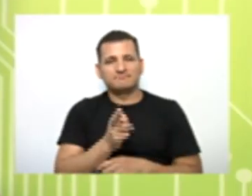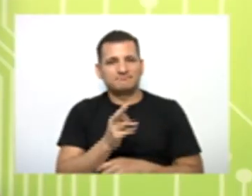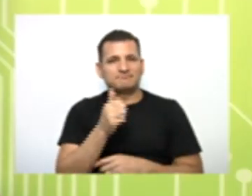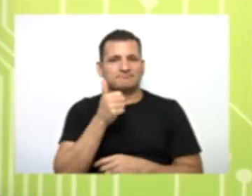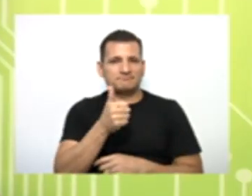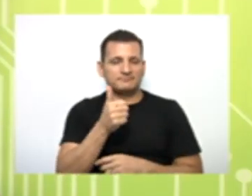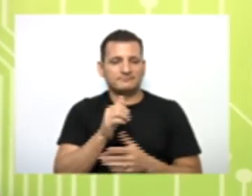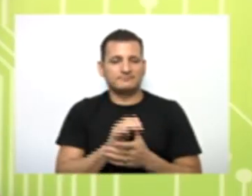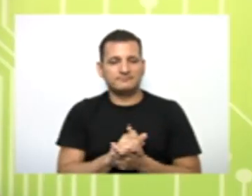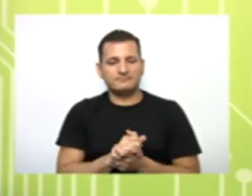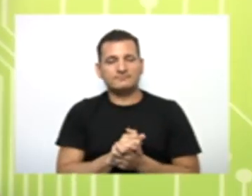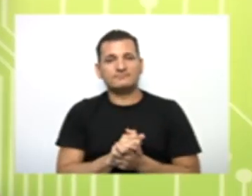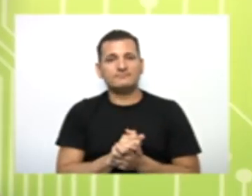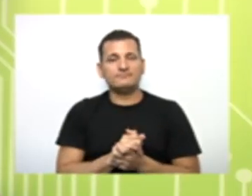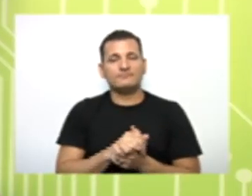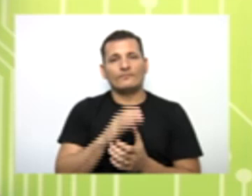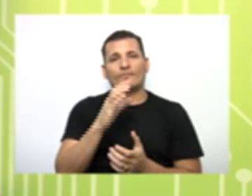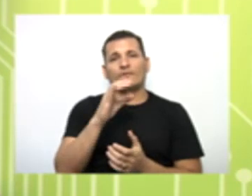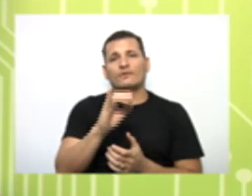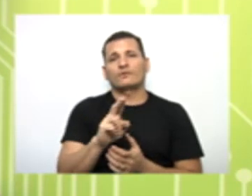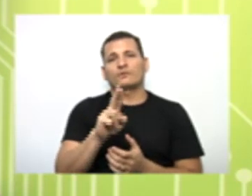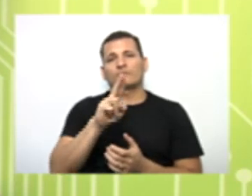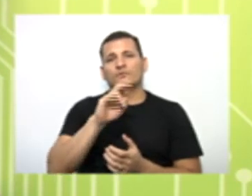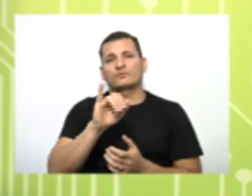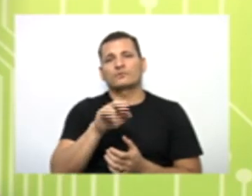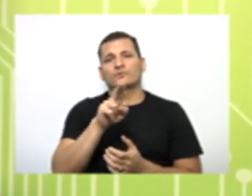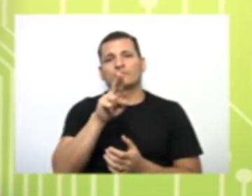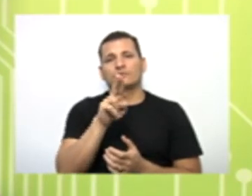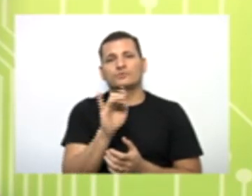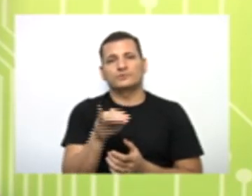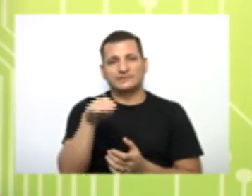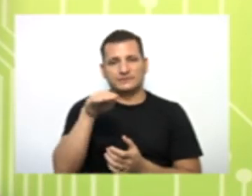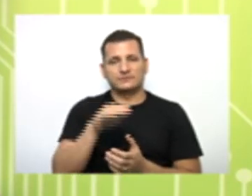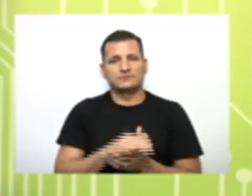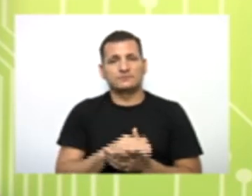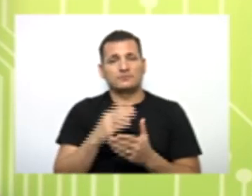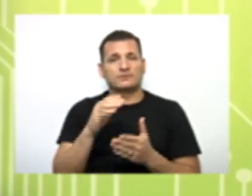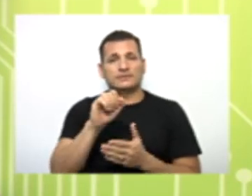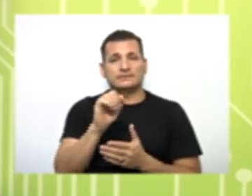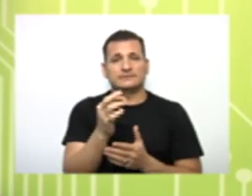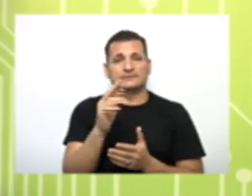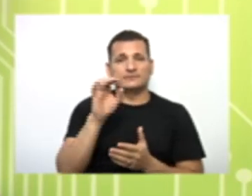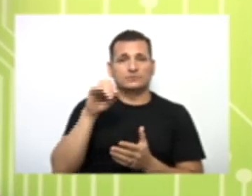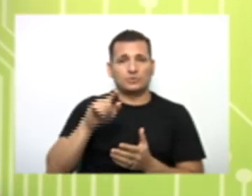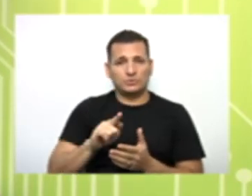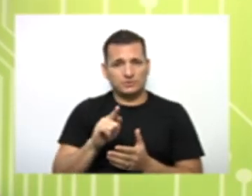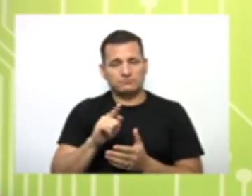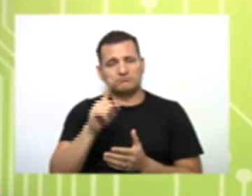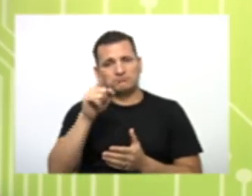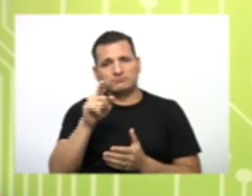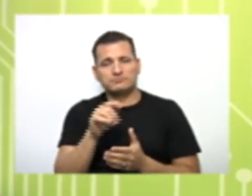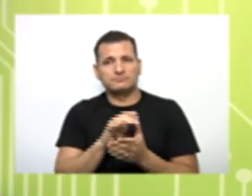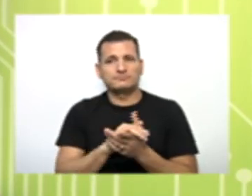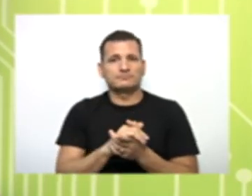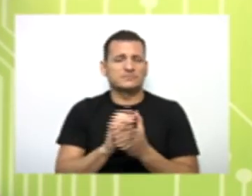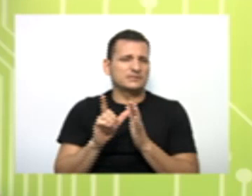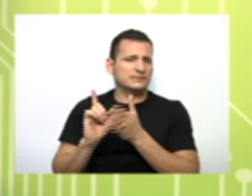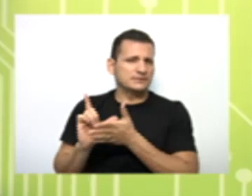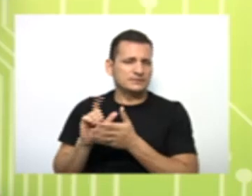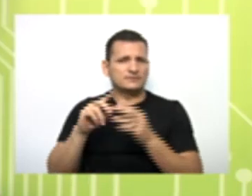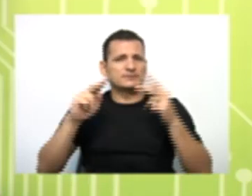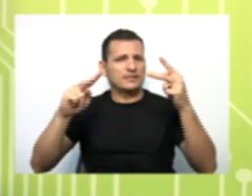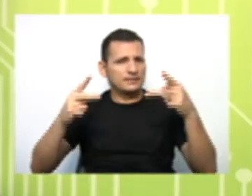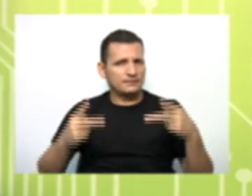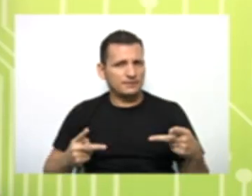Gente, aí o pessoal de Cujubim, a tag strong, ela é exatamente isso. Antes, nas outras versões da HTML,